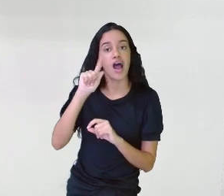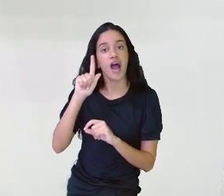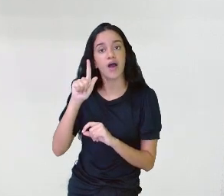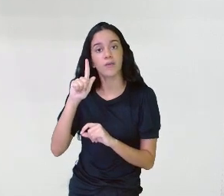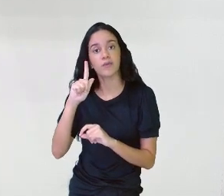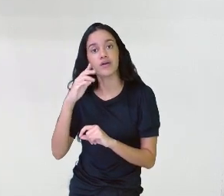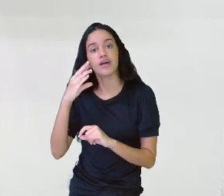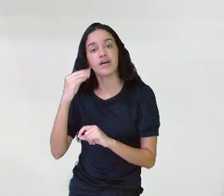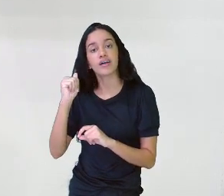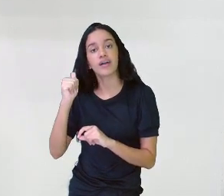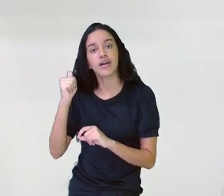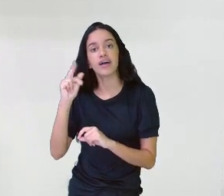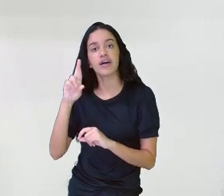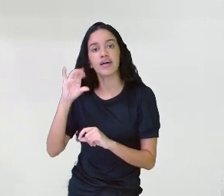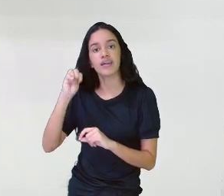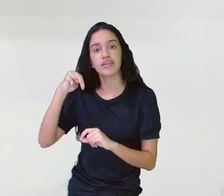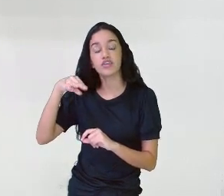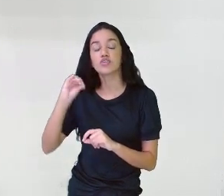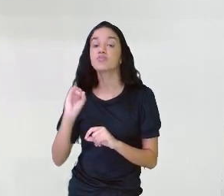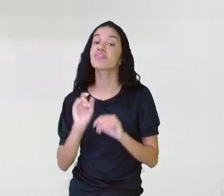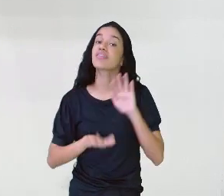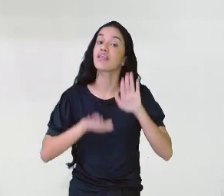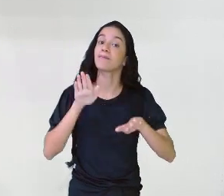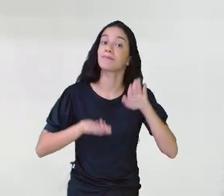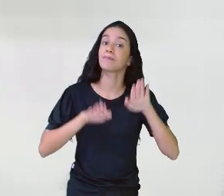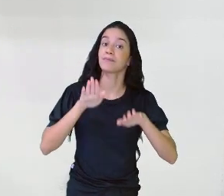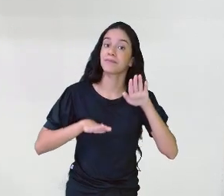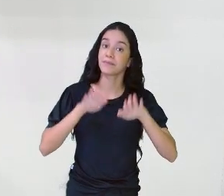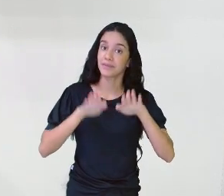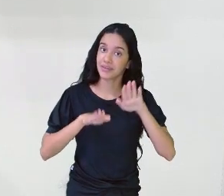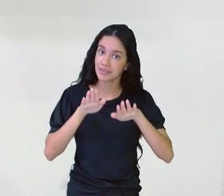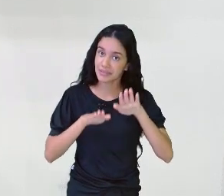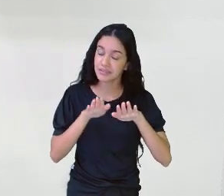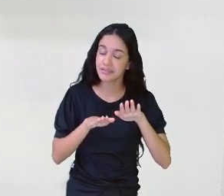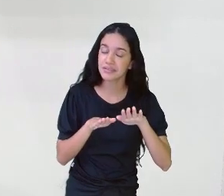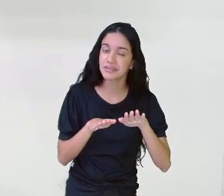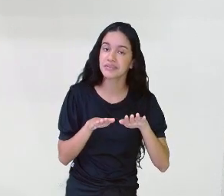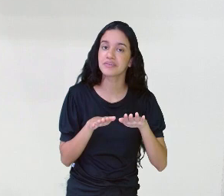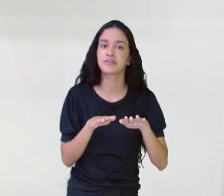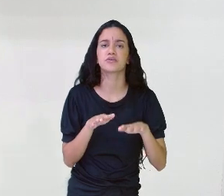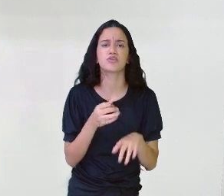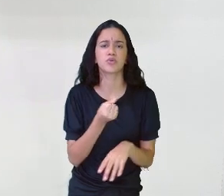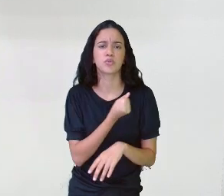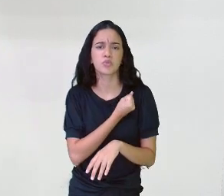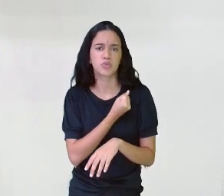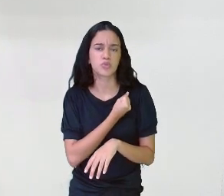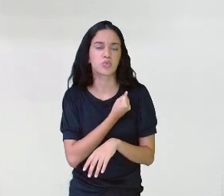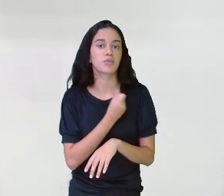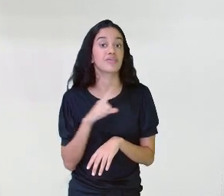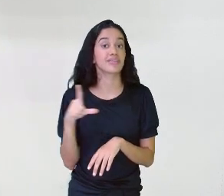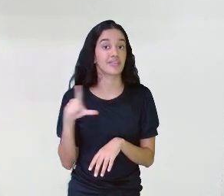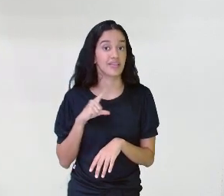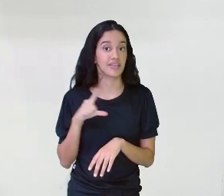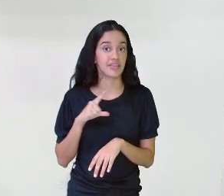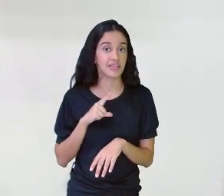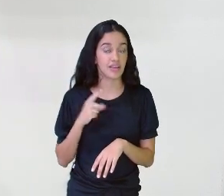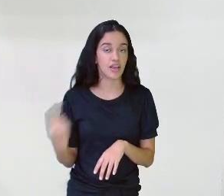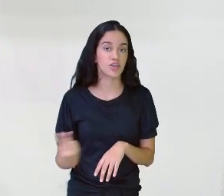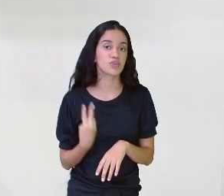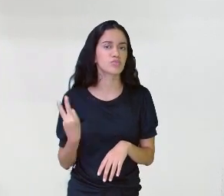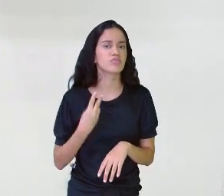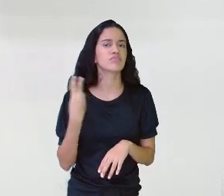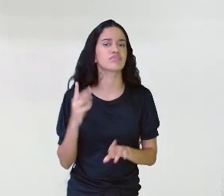eu estou dizendo isso? Dependendo do posicionamento desse algarismo, eu tenho